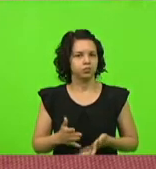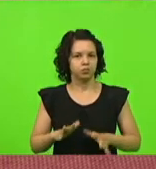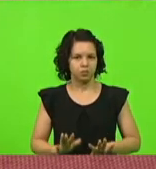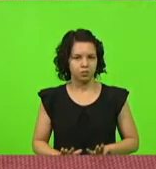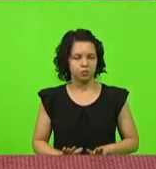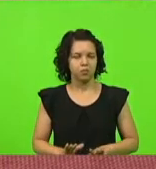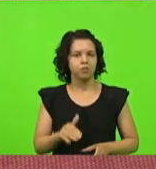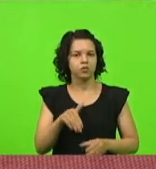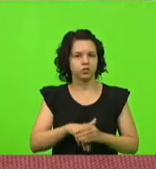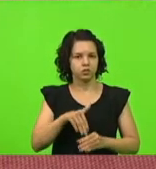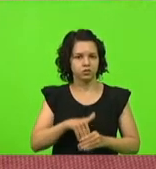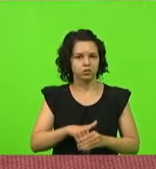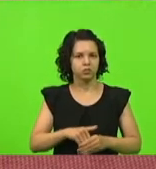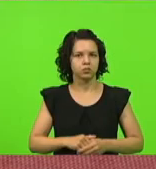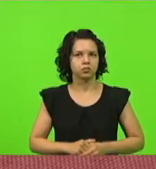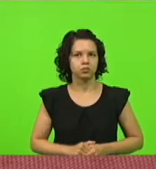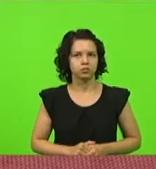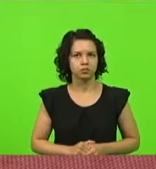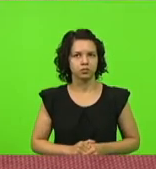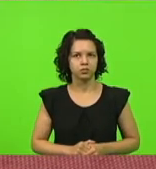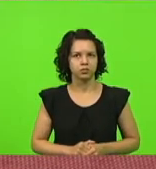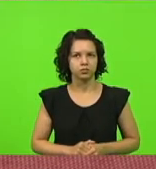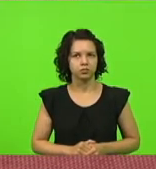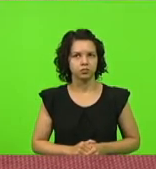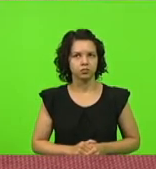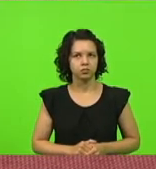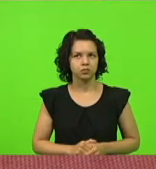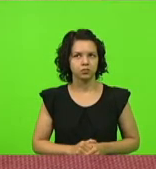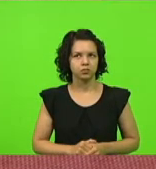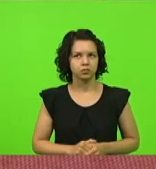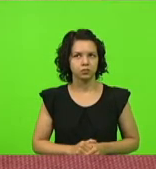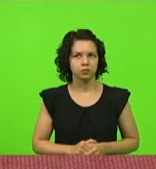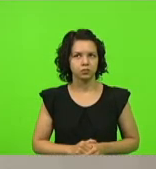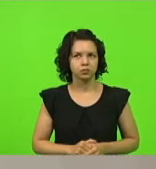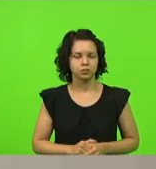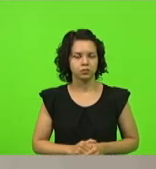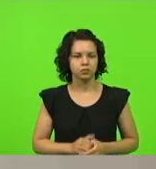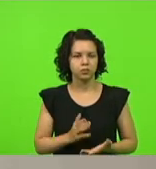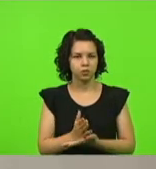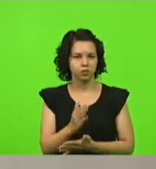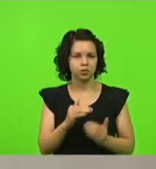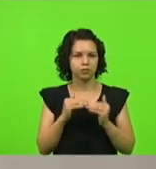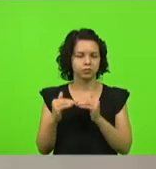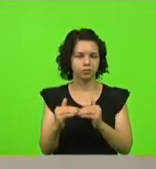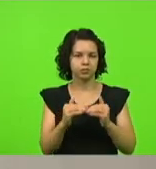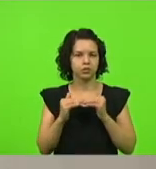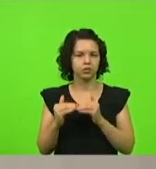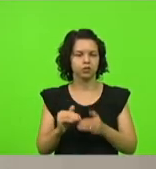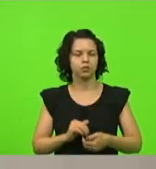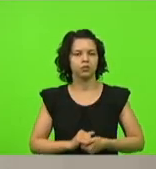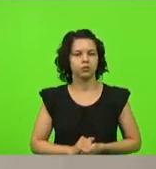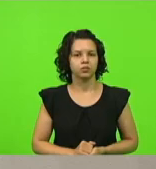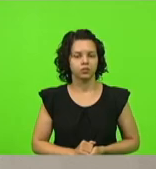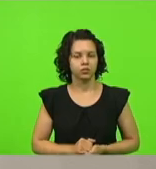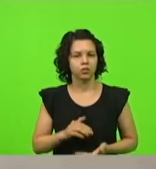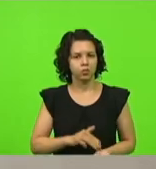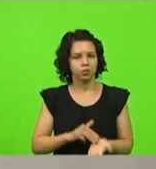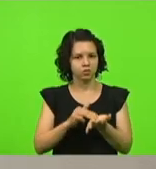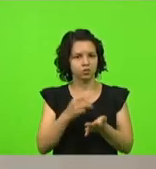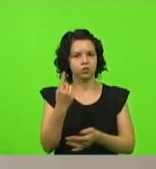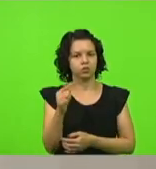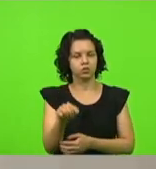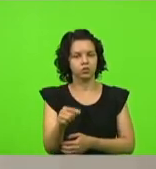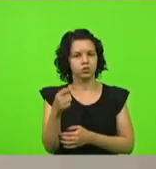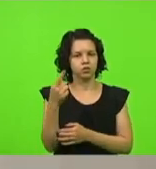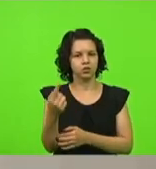discutir em votação, deputados que aprovam, permaneçam como se encontram. Aprovado por unanimidade. Moção